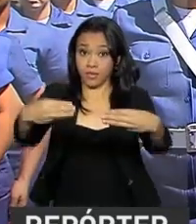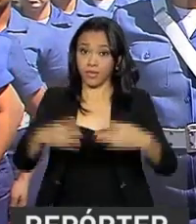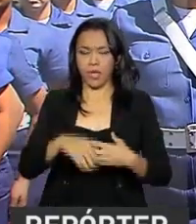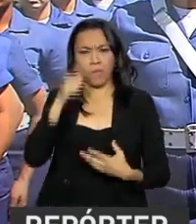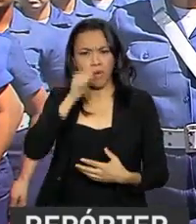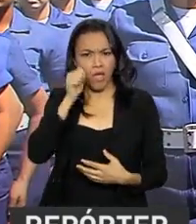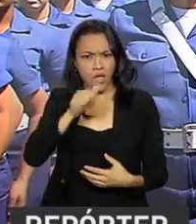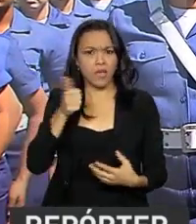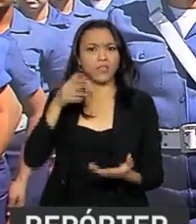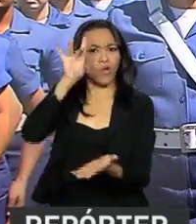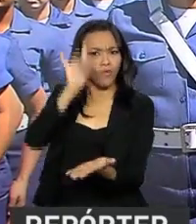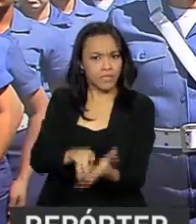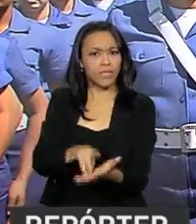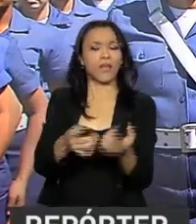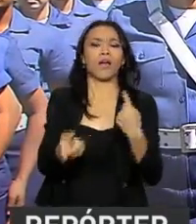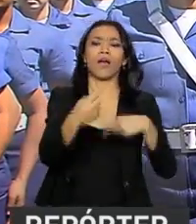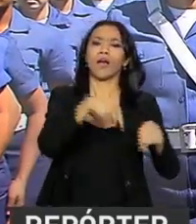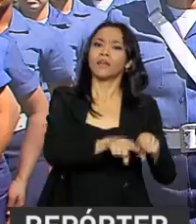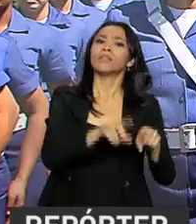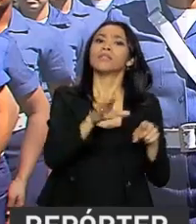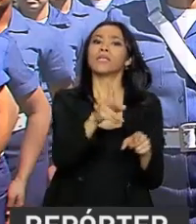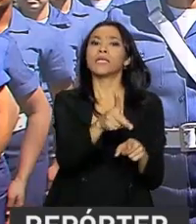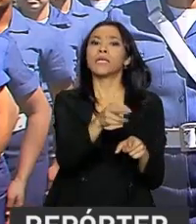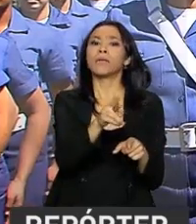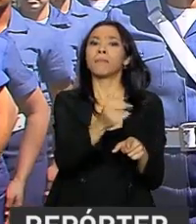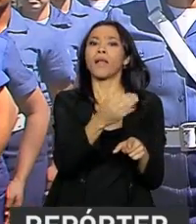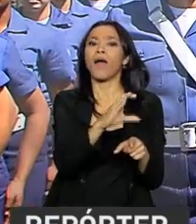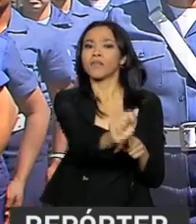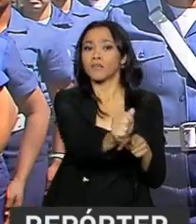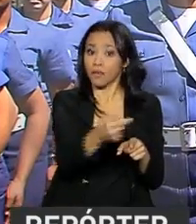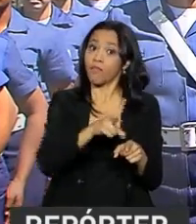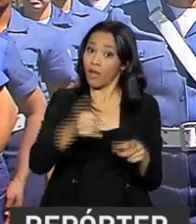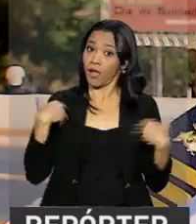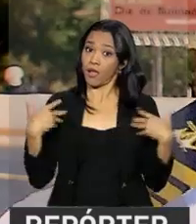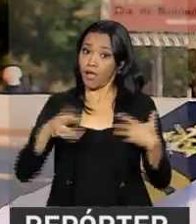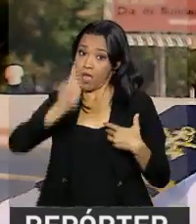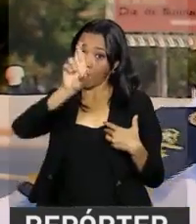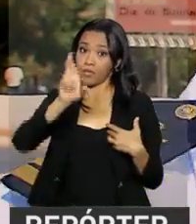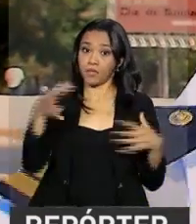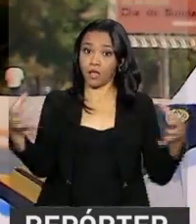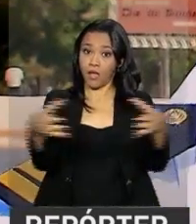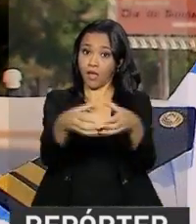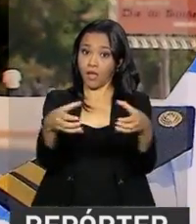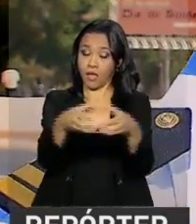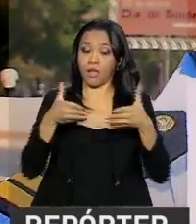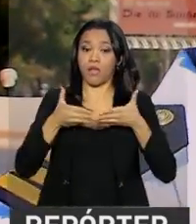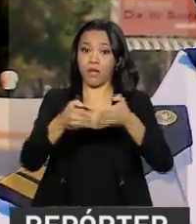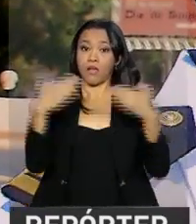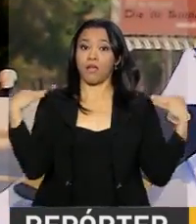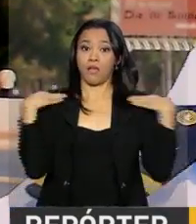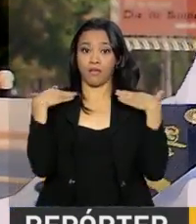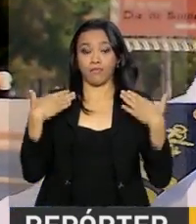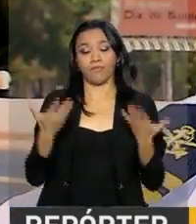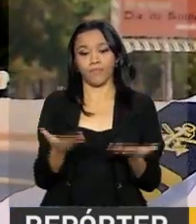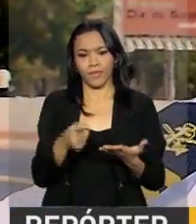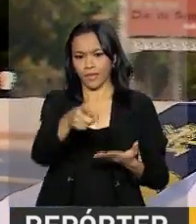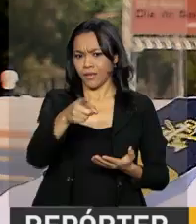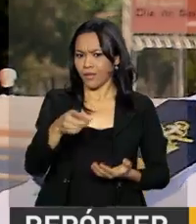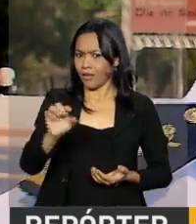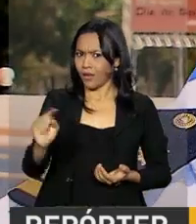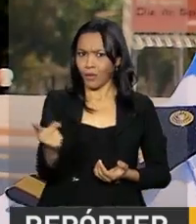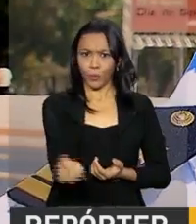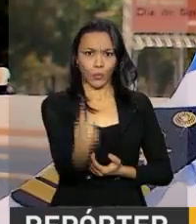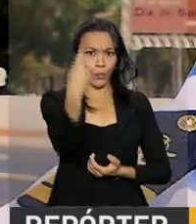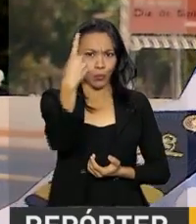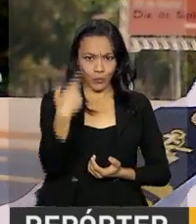oficiais e praças vão representar o corpo feminino da marinha é uma oportunidade ímpar né está representando